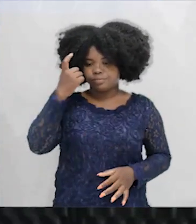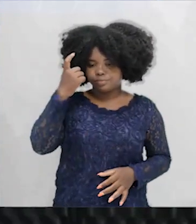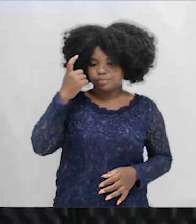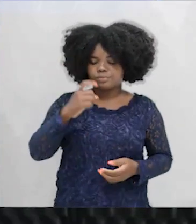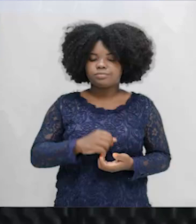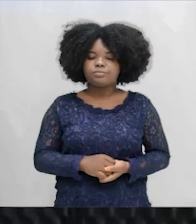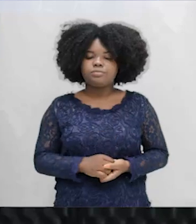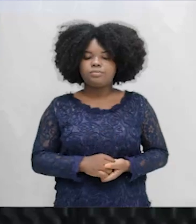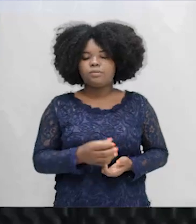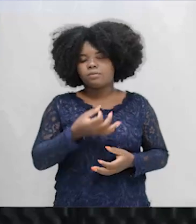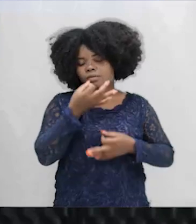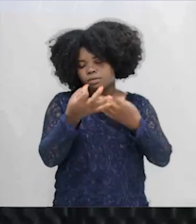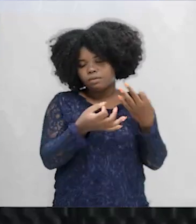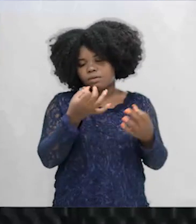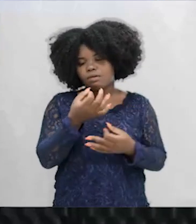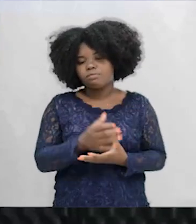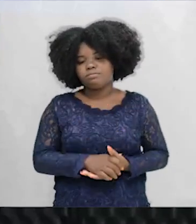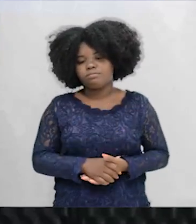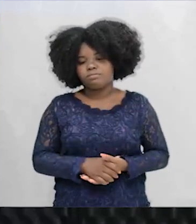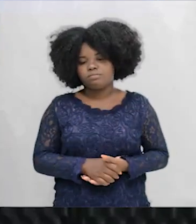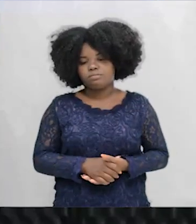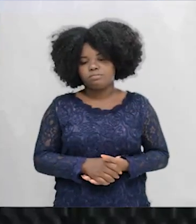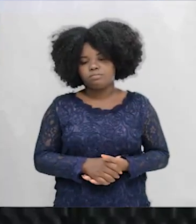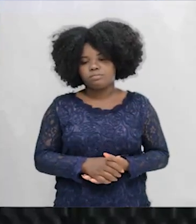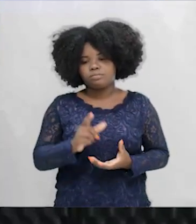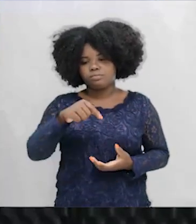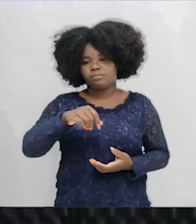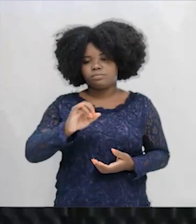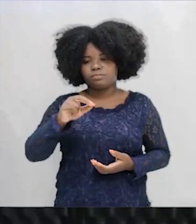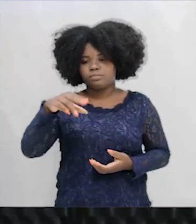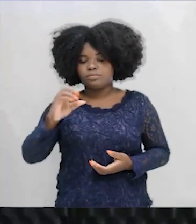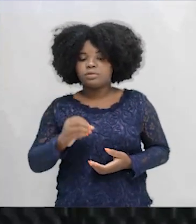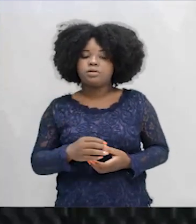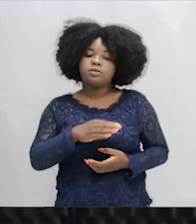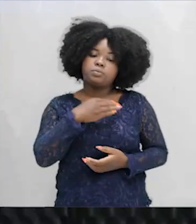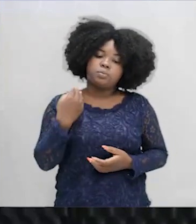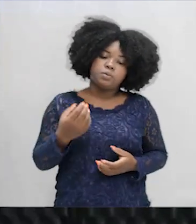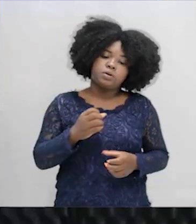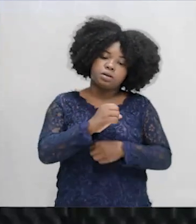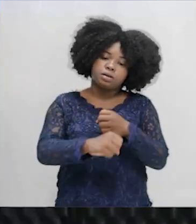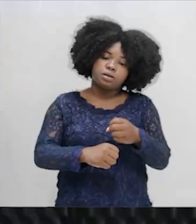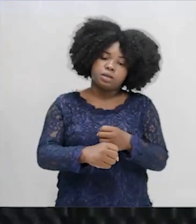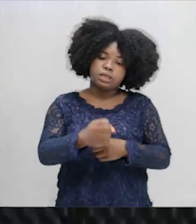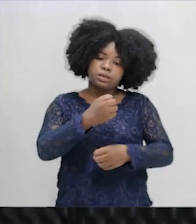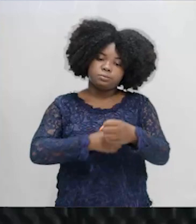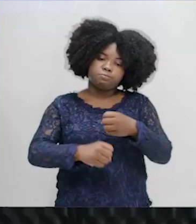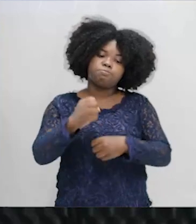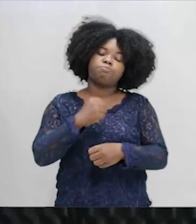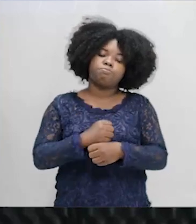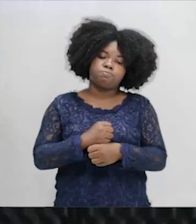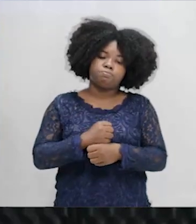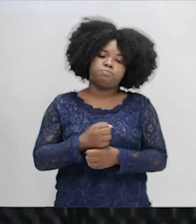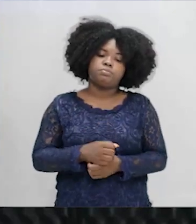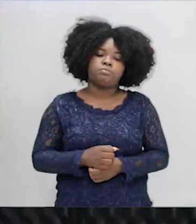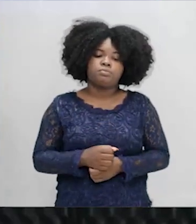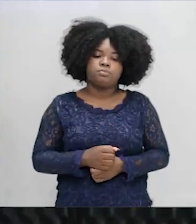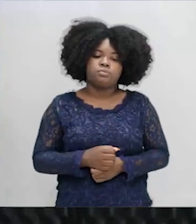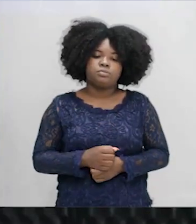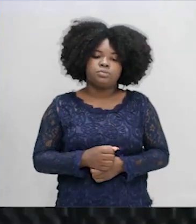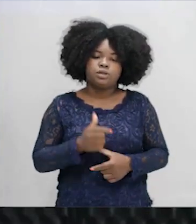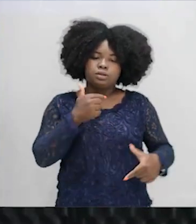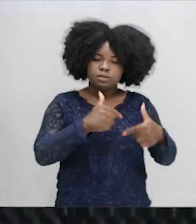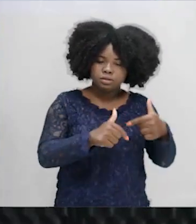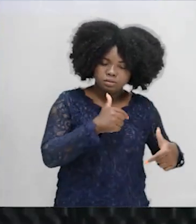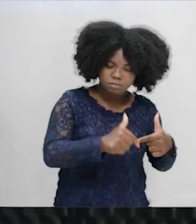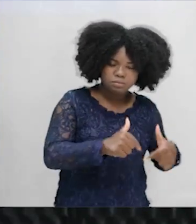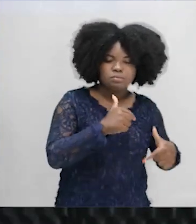pensamento crítico. O Quino faleceu ano passado, e ele era um argentino que trabalhou durante décadas